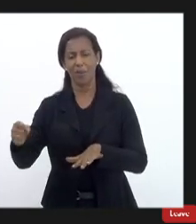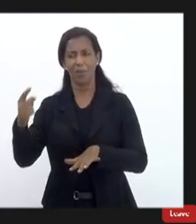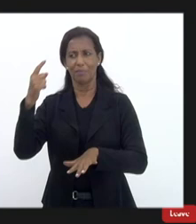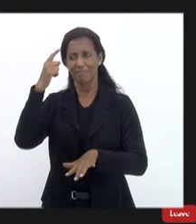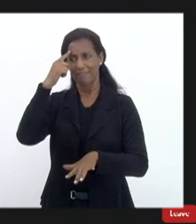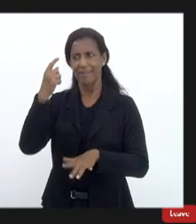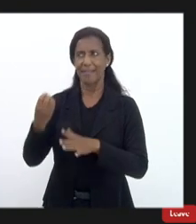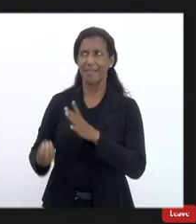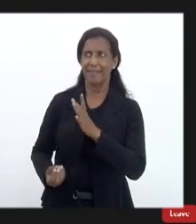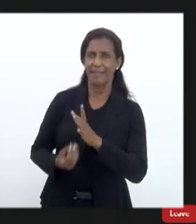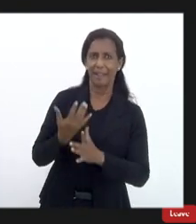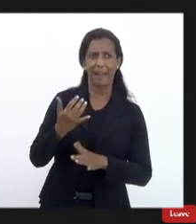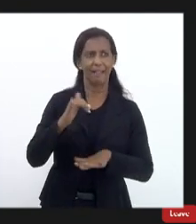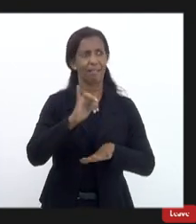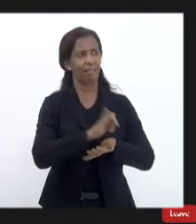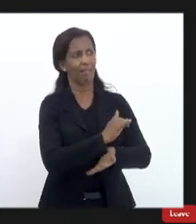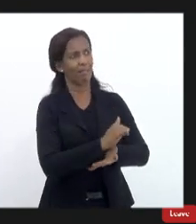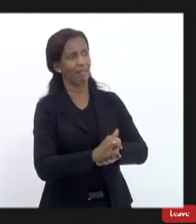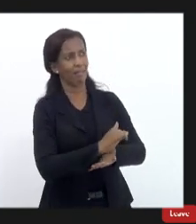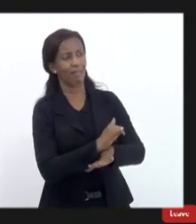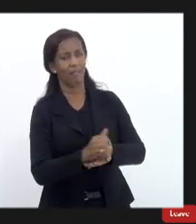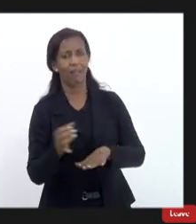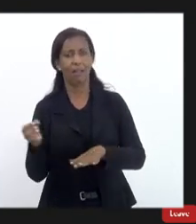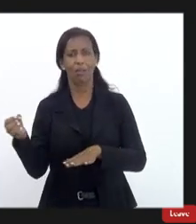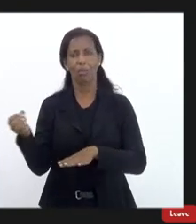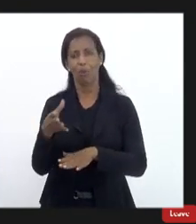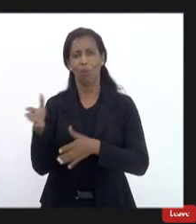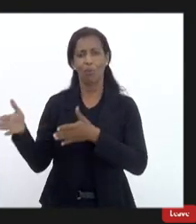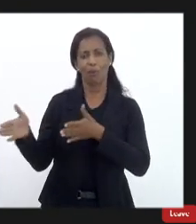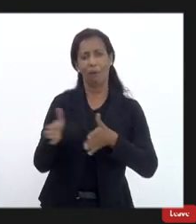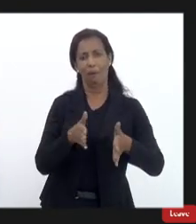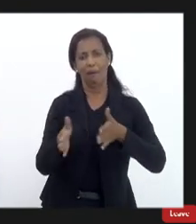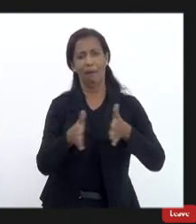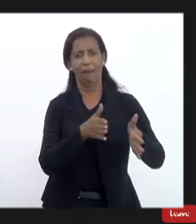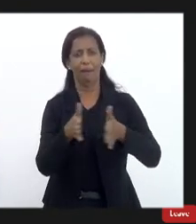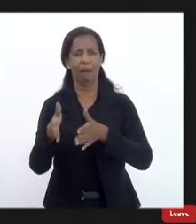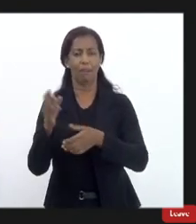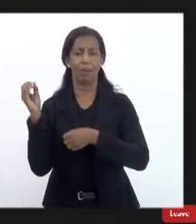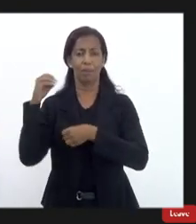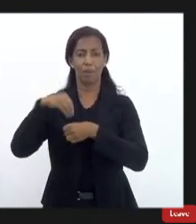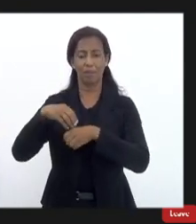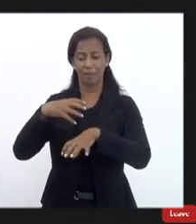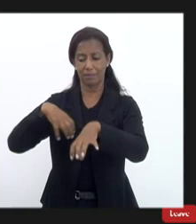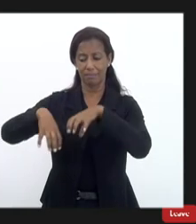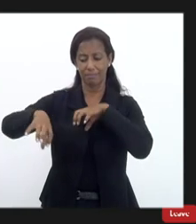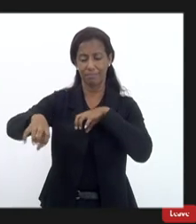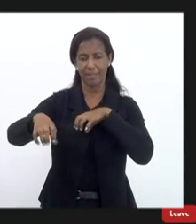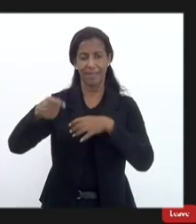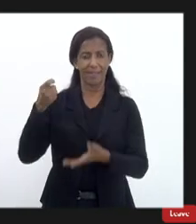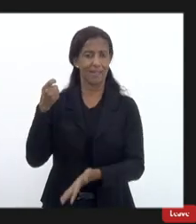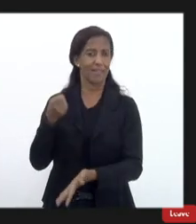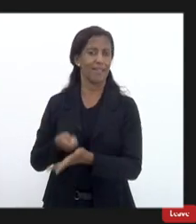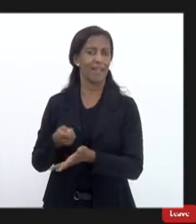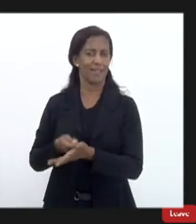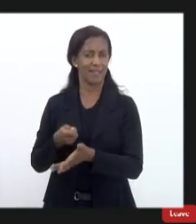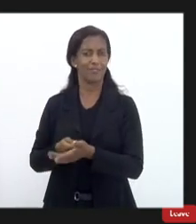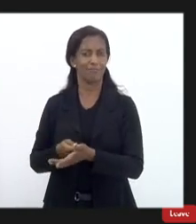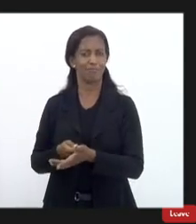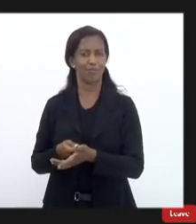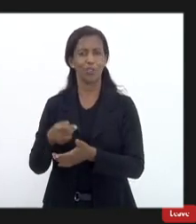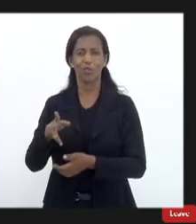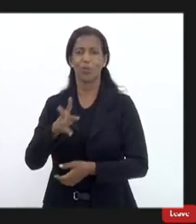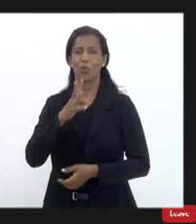se recriando, buscando novos mecanismos para, através do ensino remoto, garantir esse ganho